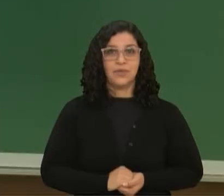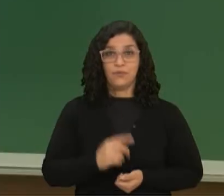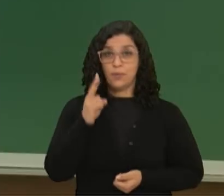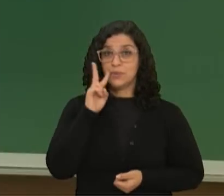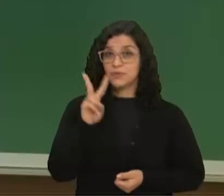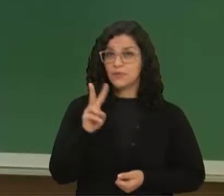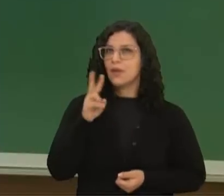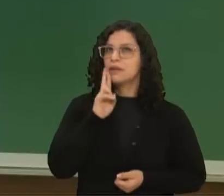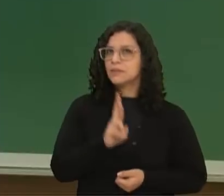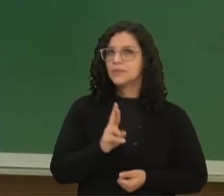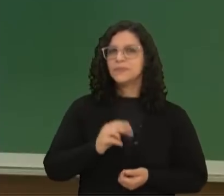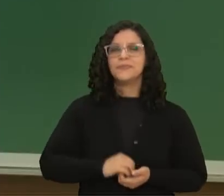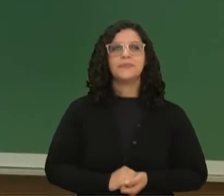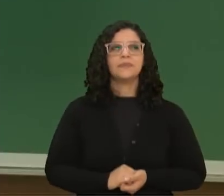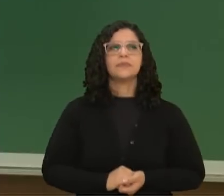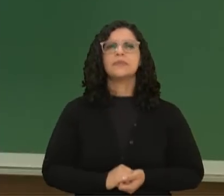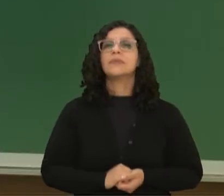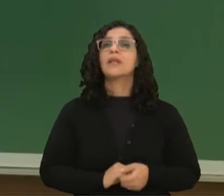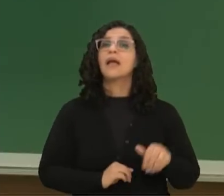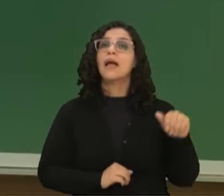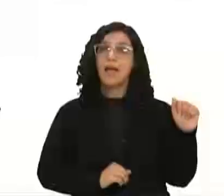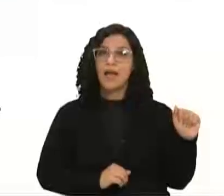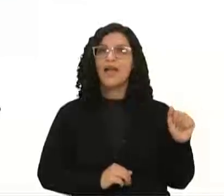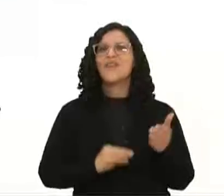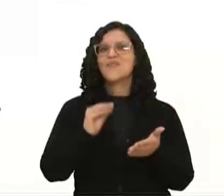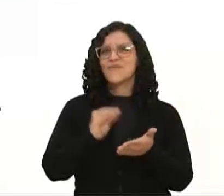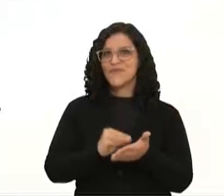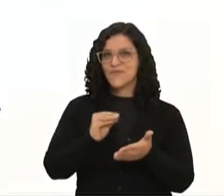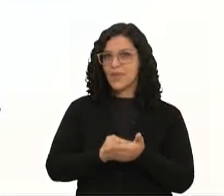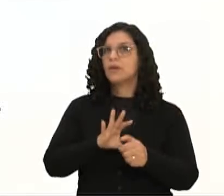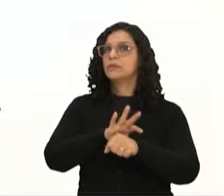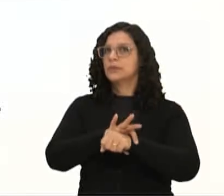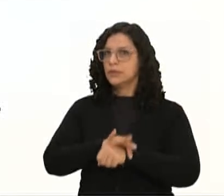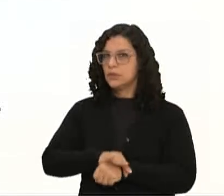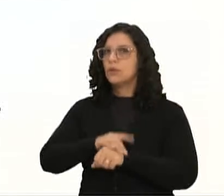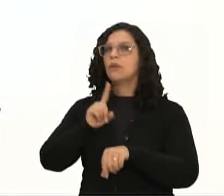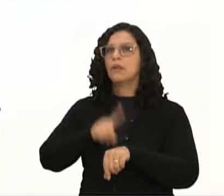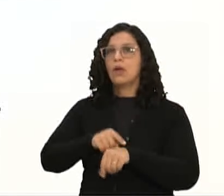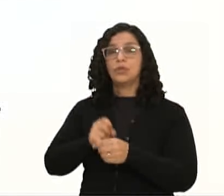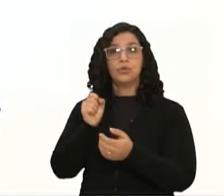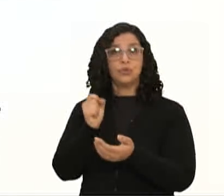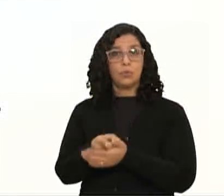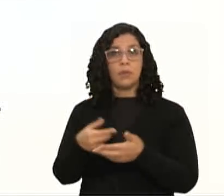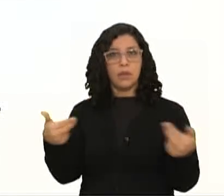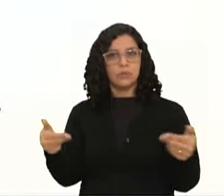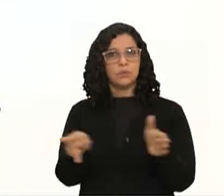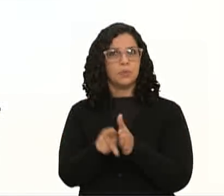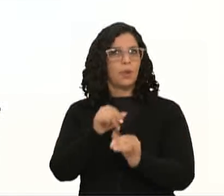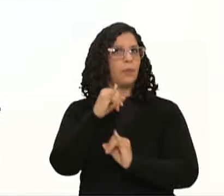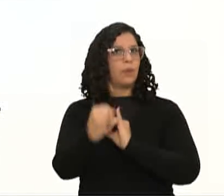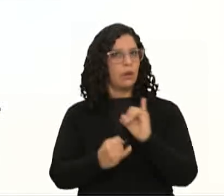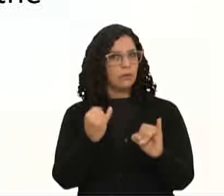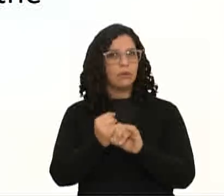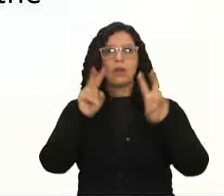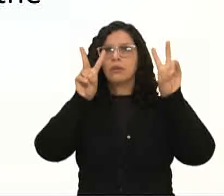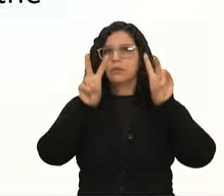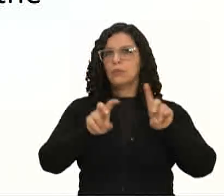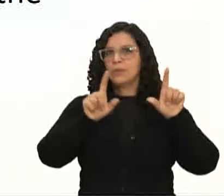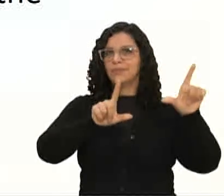Então, vamos conferir lá? A falta de segurança na compra online, que é o tema principal dessa comic